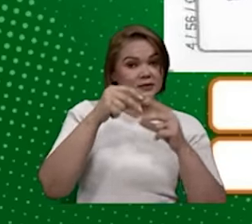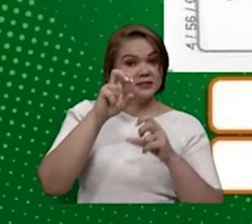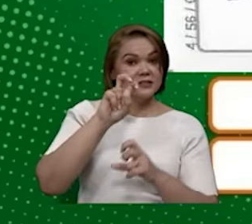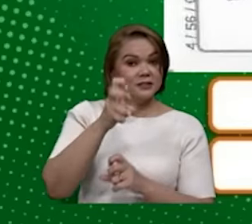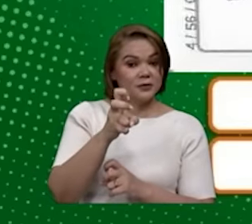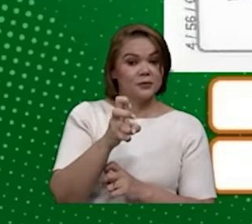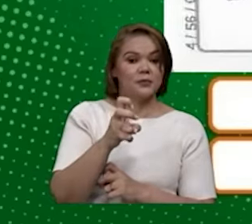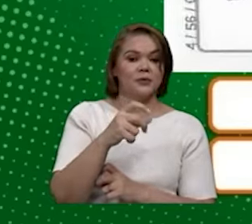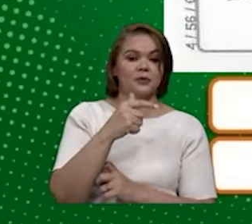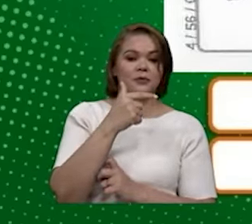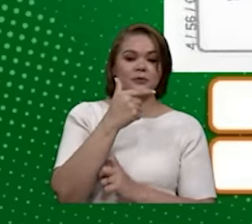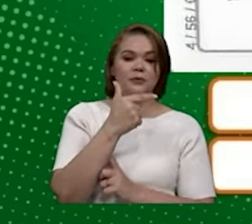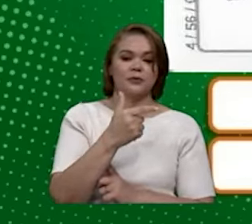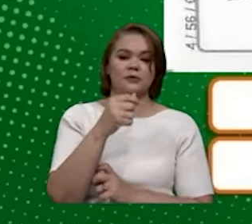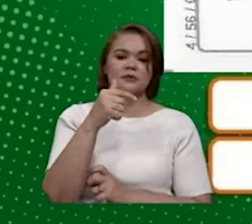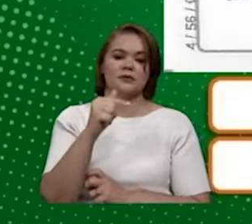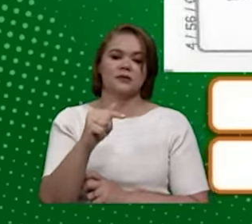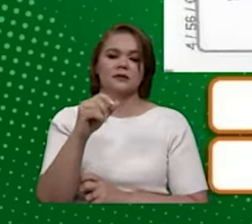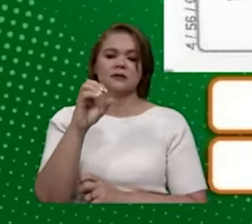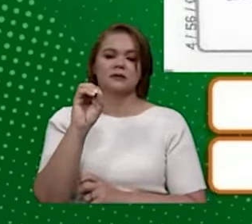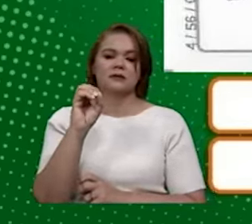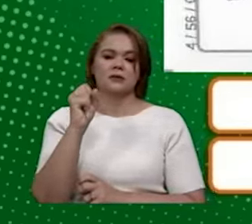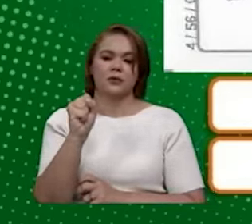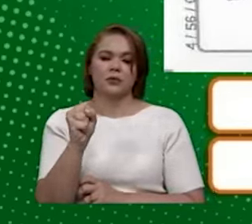o título 278201.